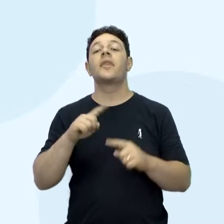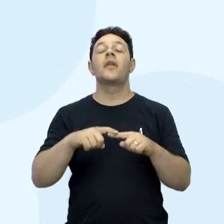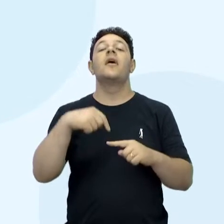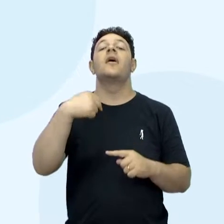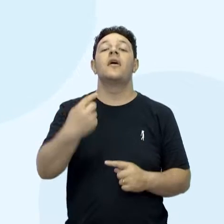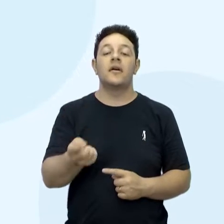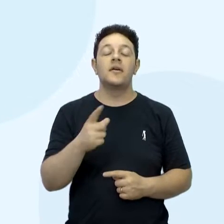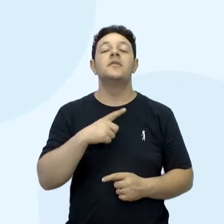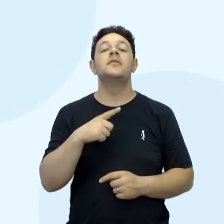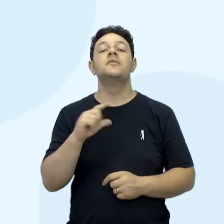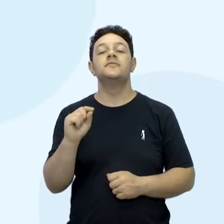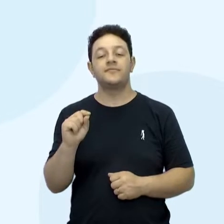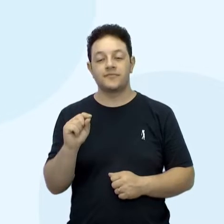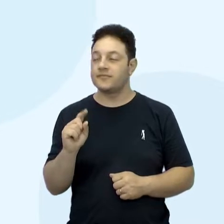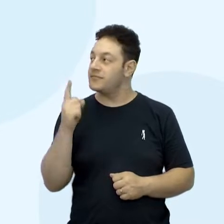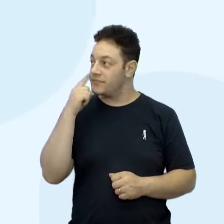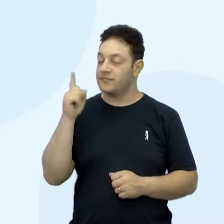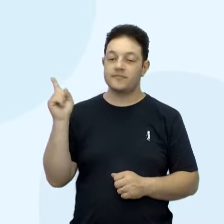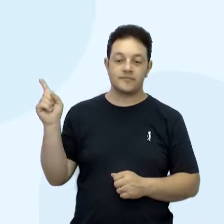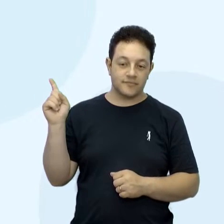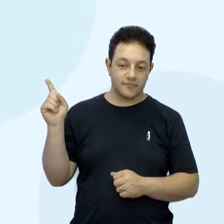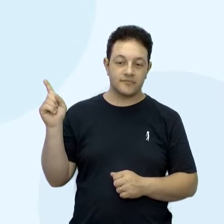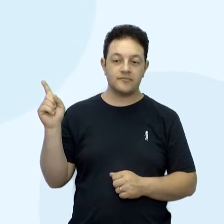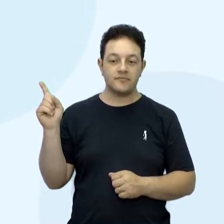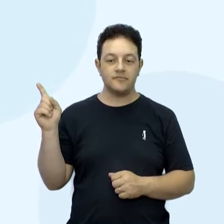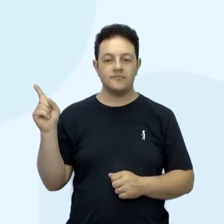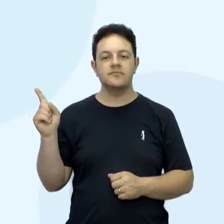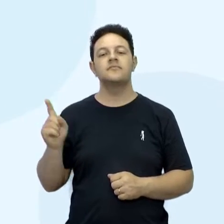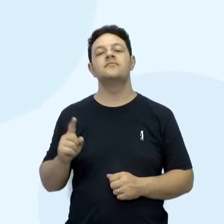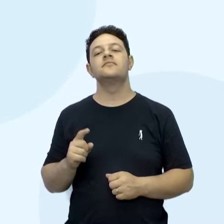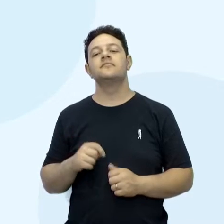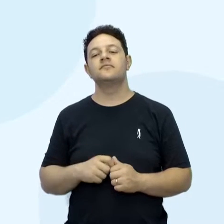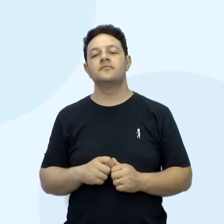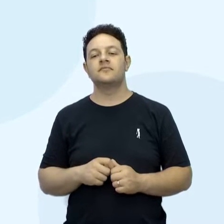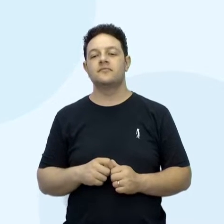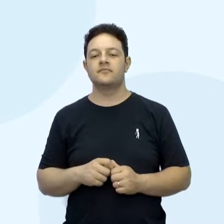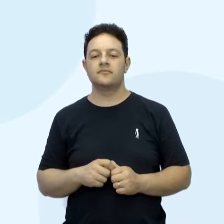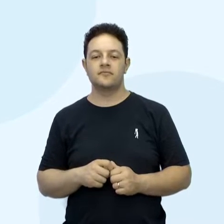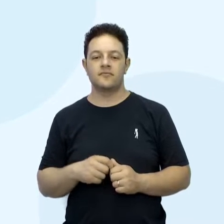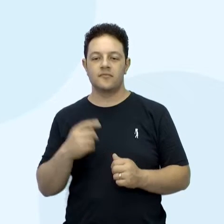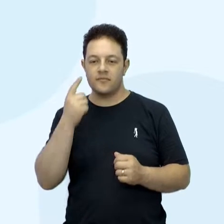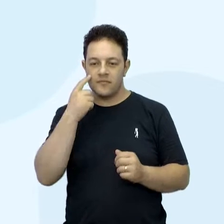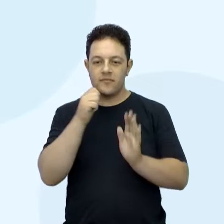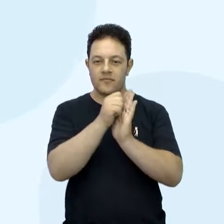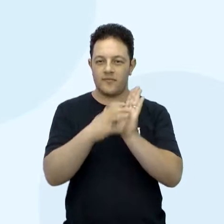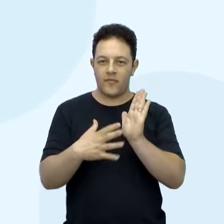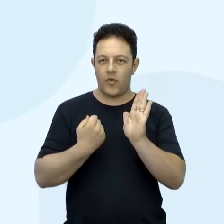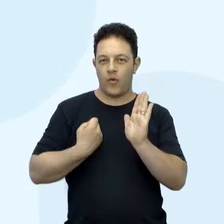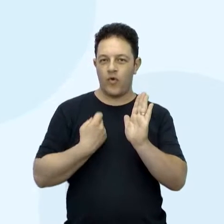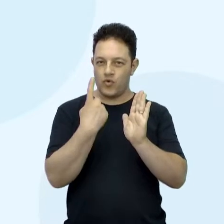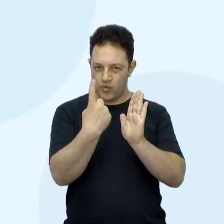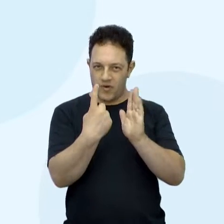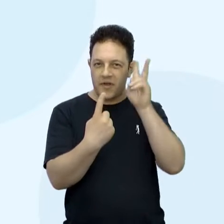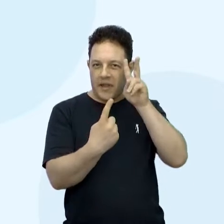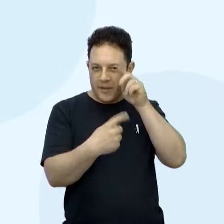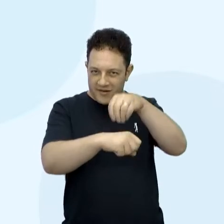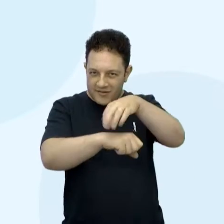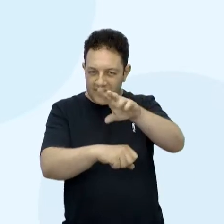depois nós temos também utilizar aí um dos recursos apresentados na atividade 1, como método